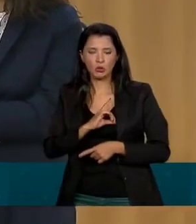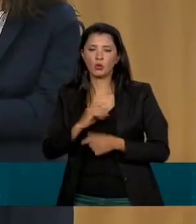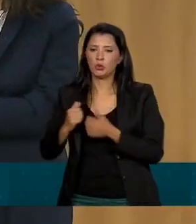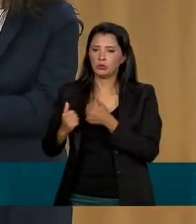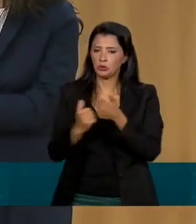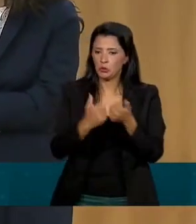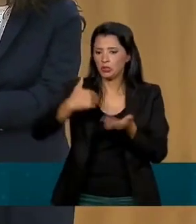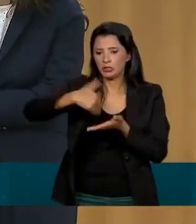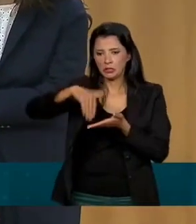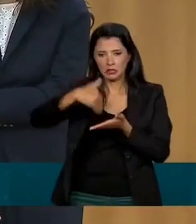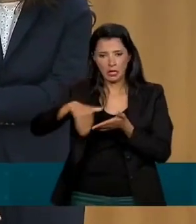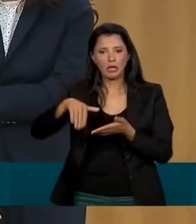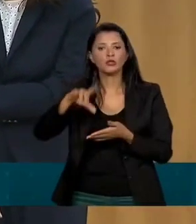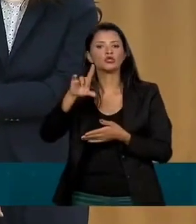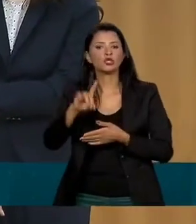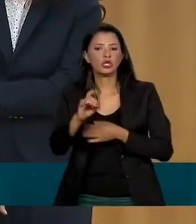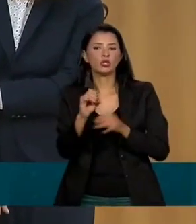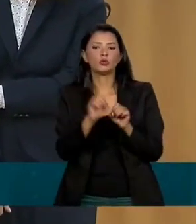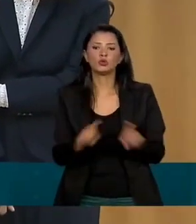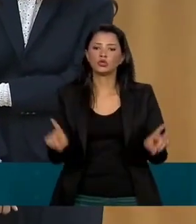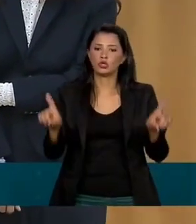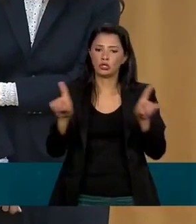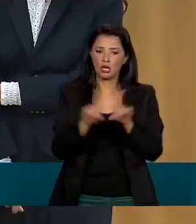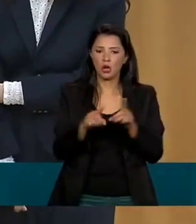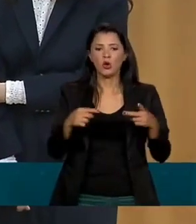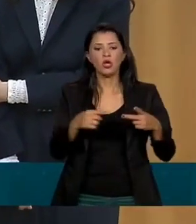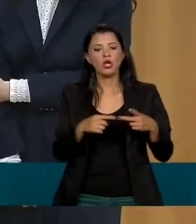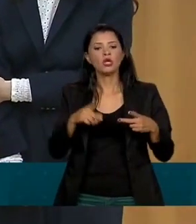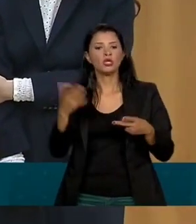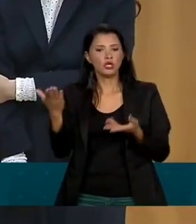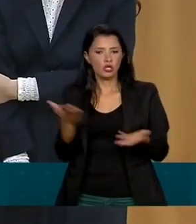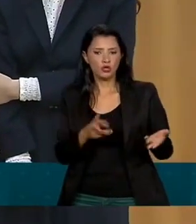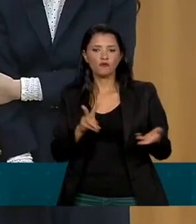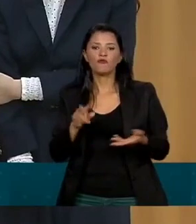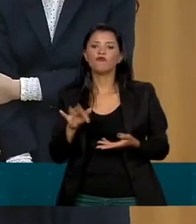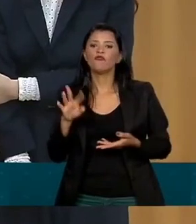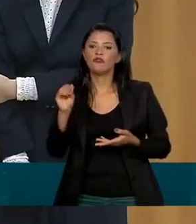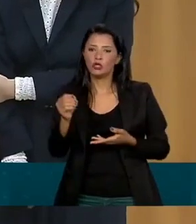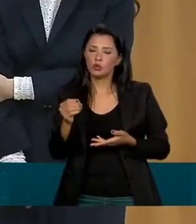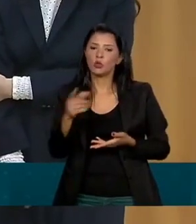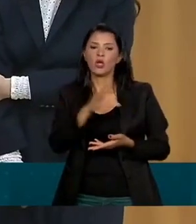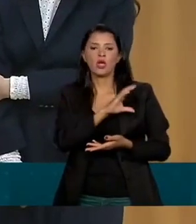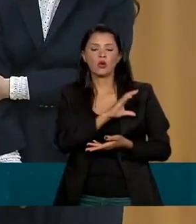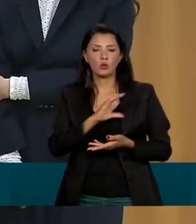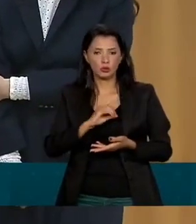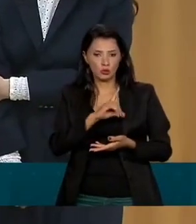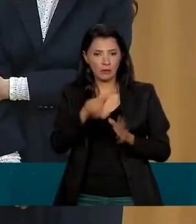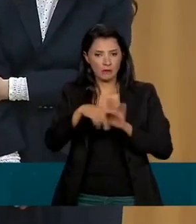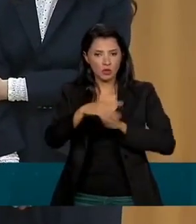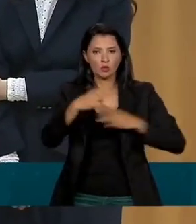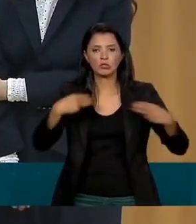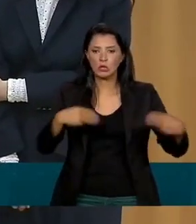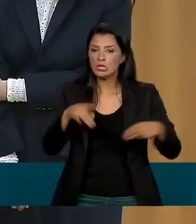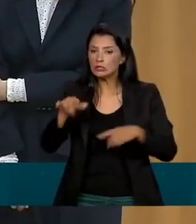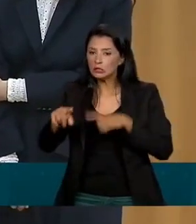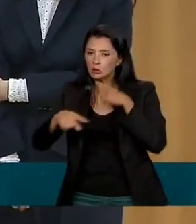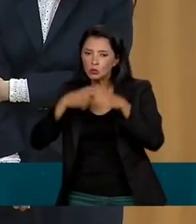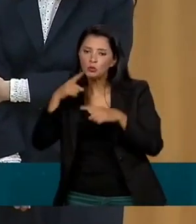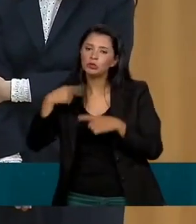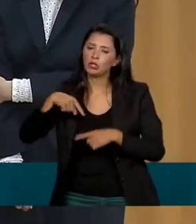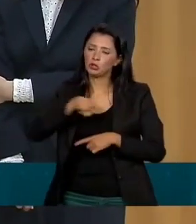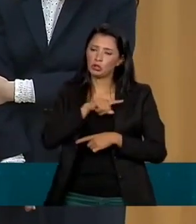assessora, secretária de Direitos Digitais, e o doutor Vitor, que é o consultor jurídico do Ministério. E se houver alguma dúvida, nós estamos à